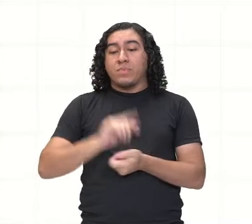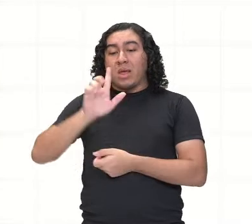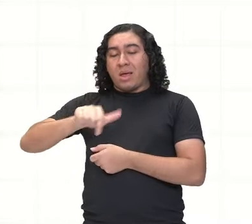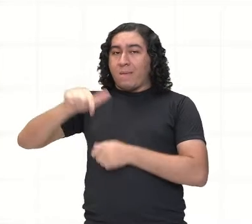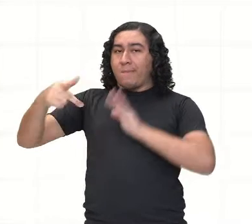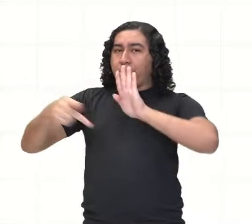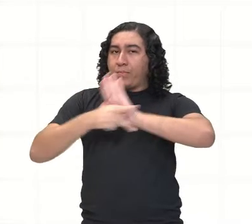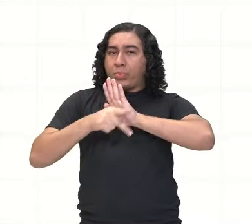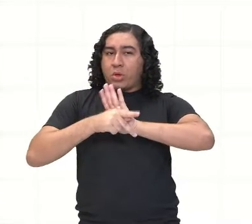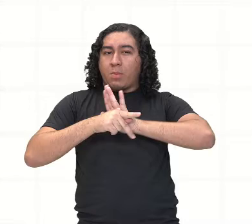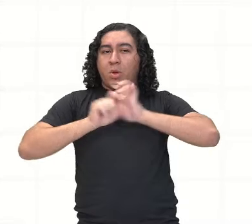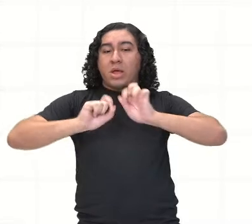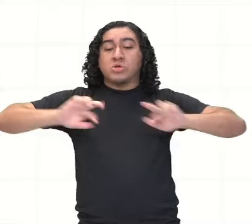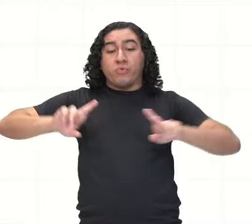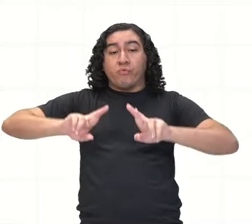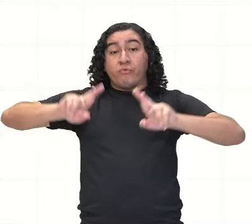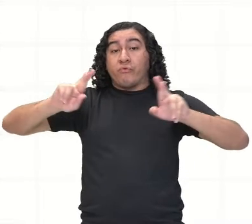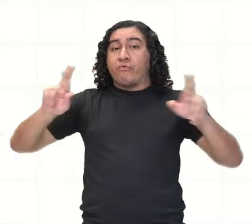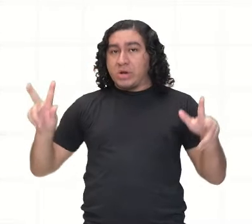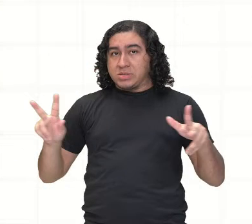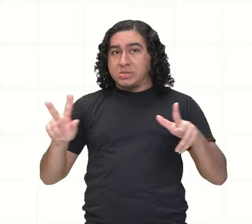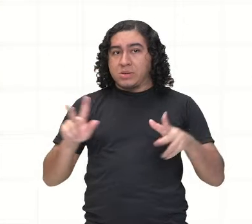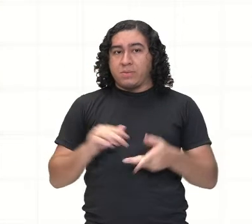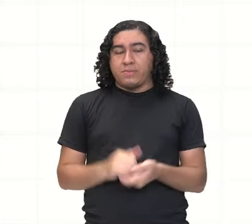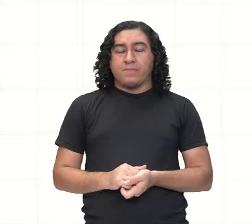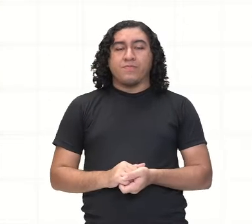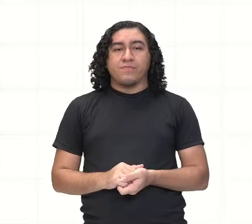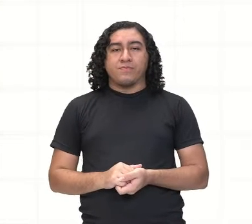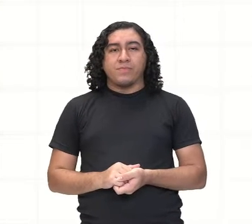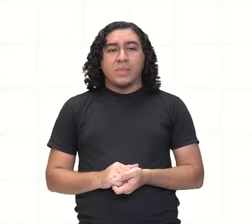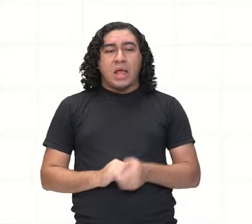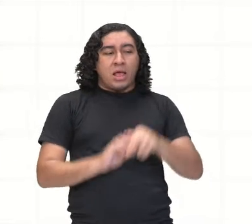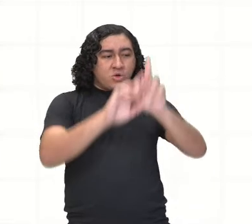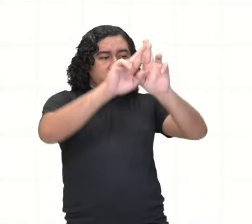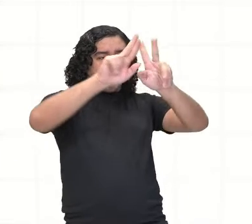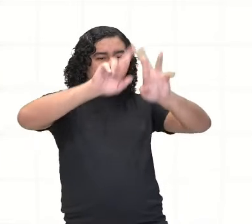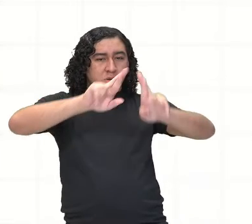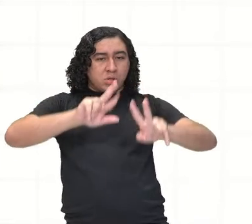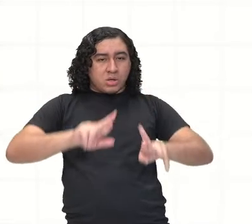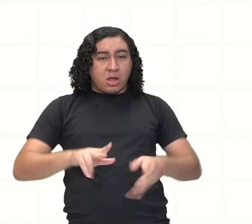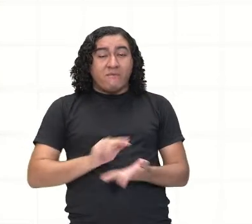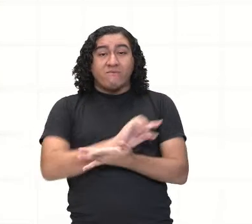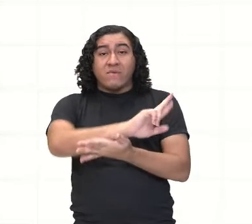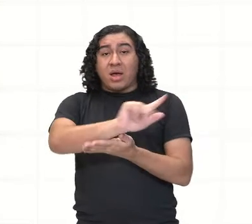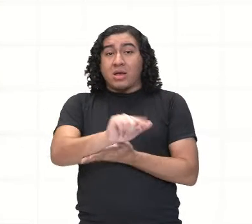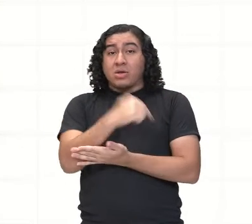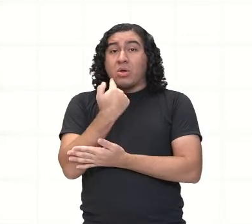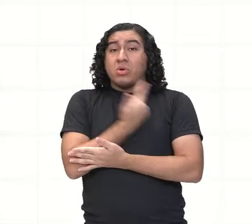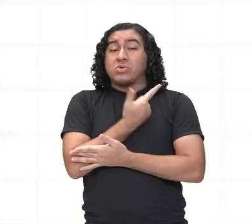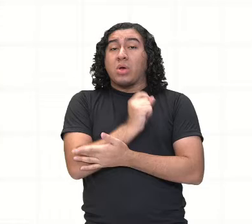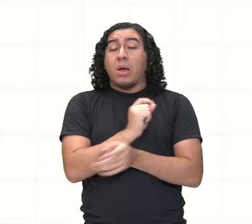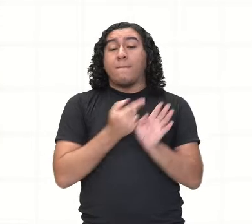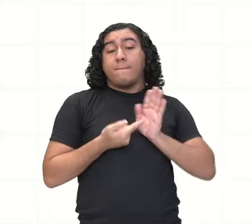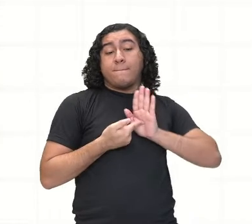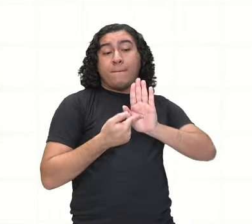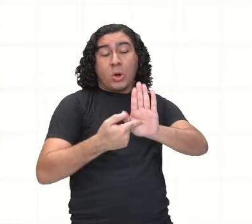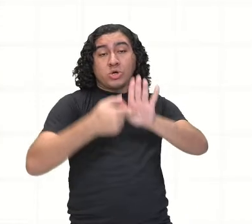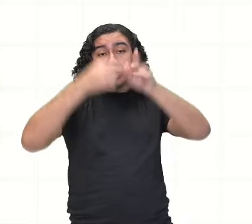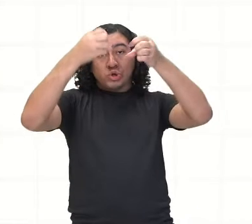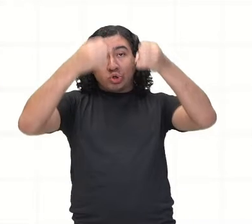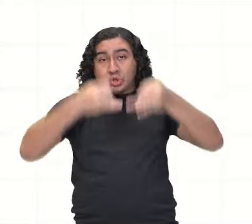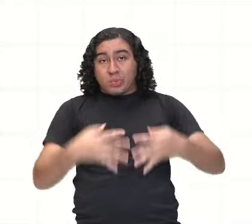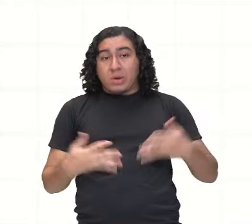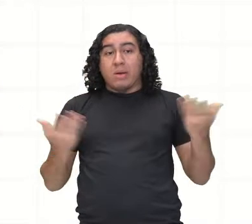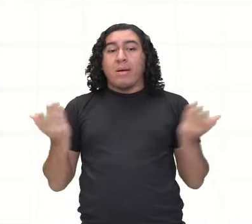dessas diferenças. E são essas diferenças que nós vamos acentuar, que nós vamos